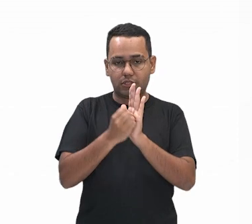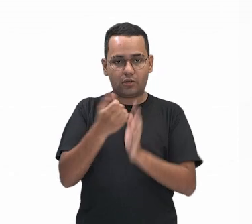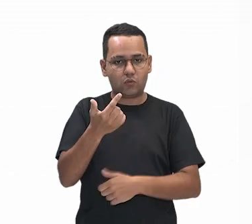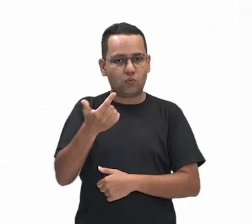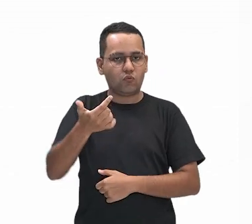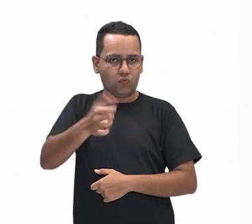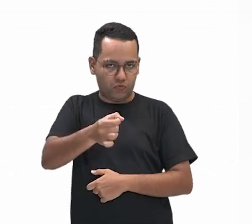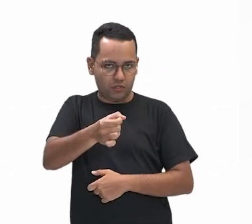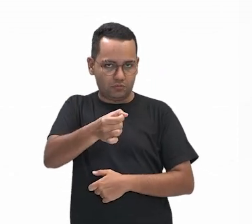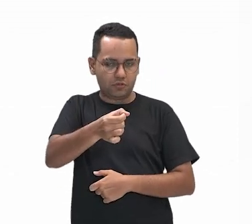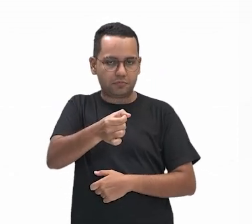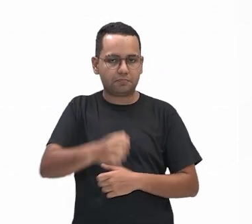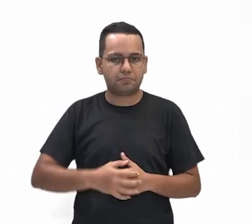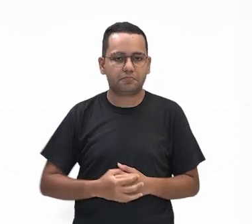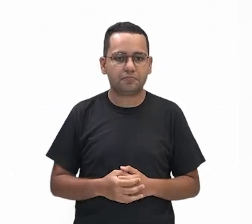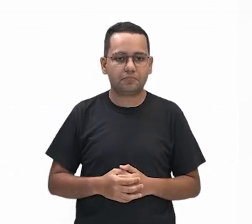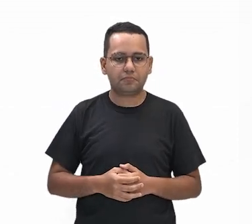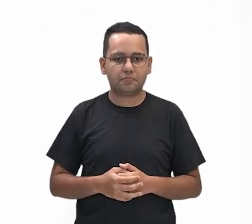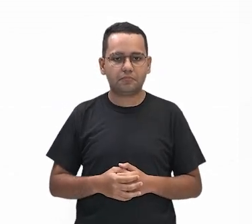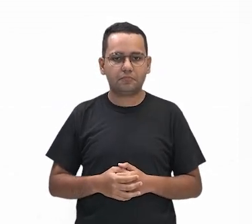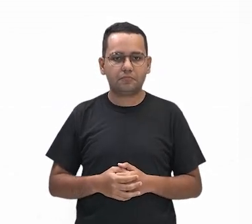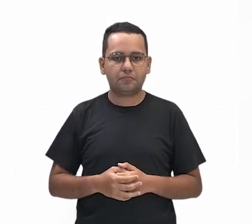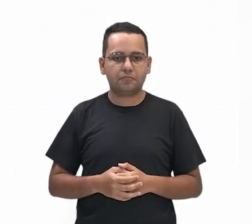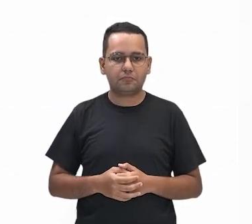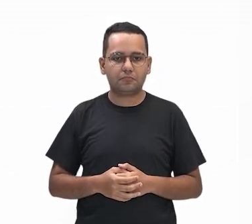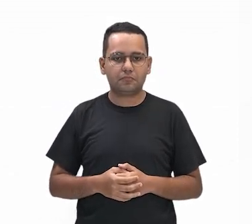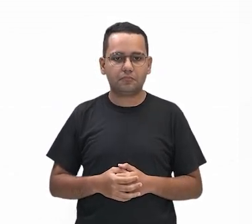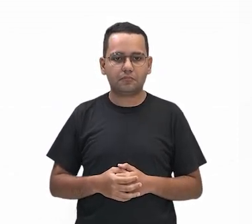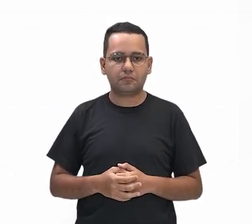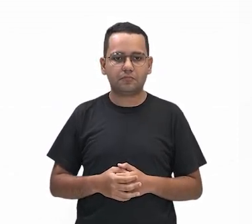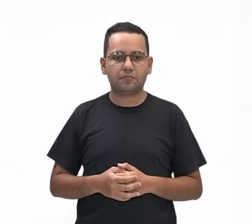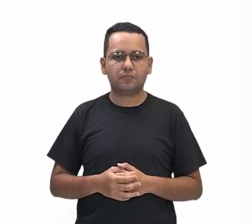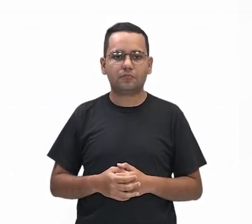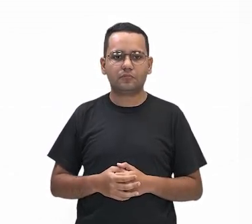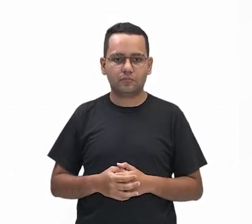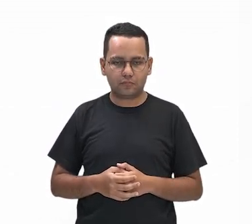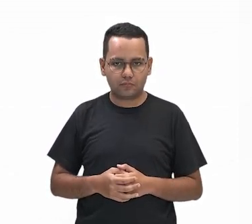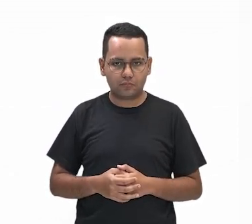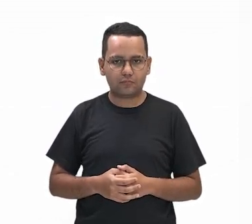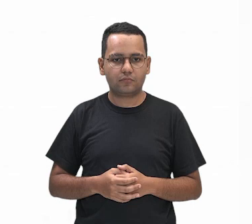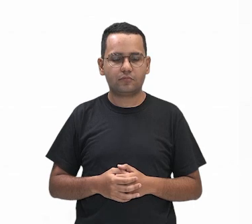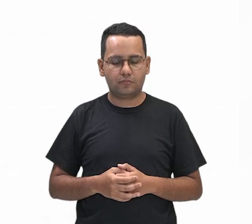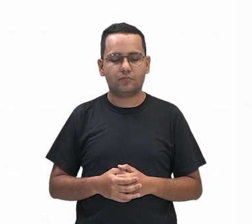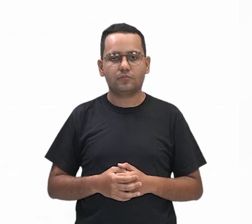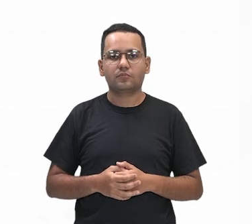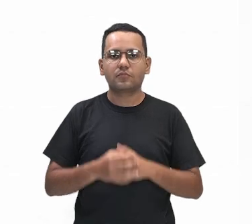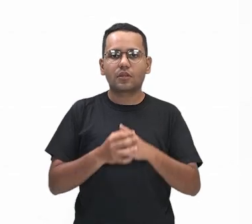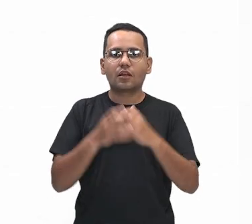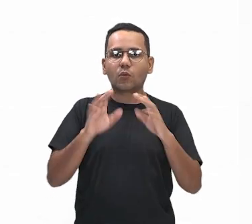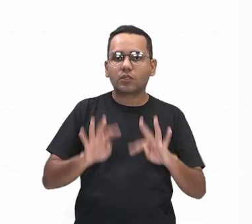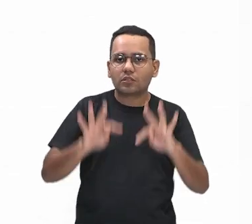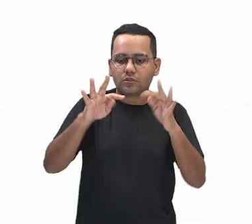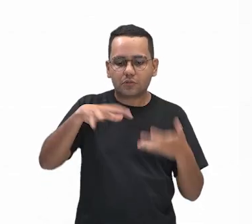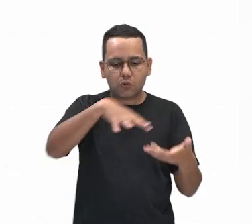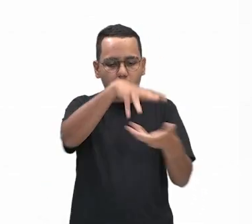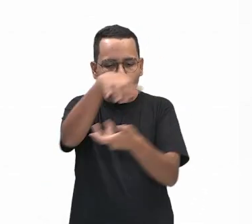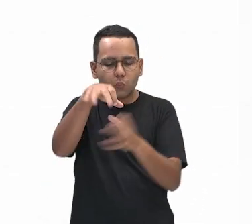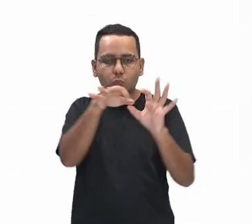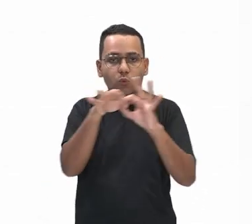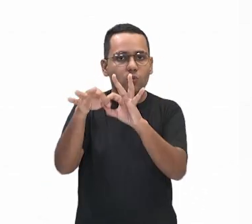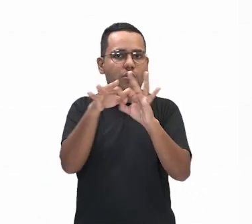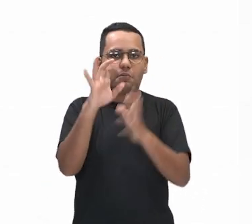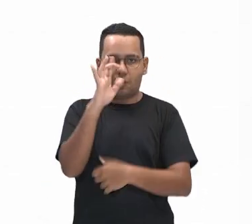hoje, o modo de conhecer as pessoas no mundo se amplia e muda rapidamente, oferecendo